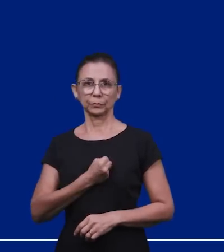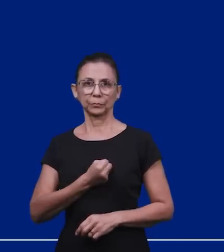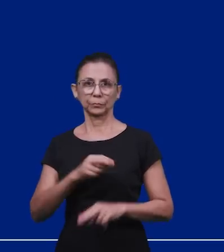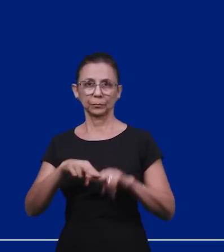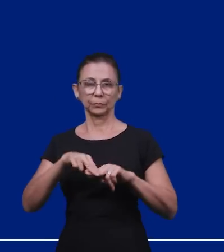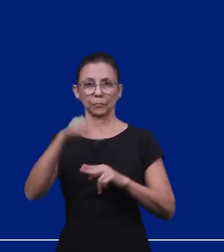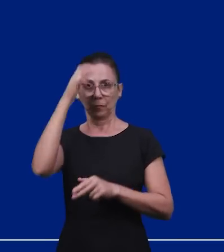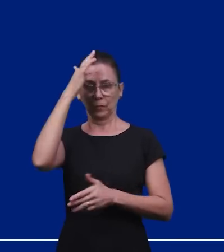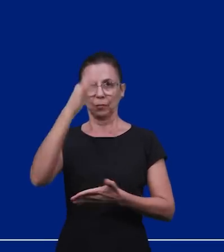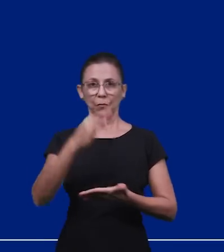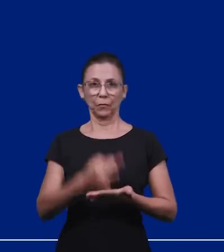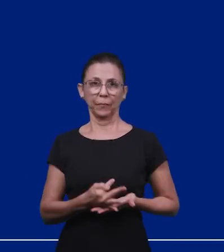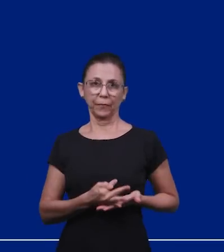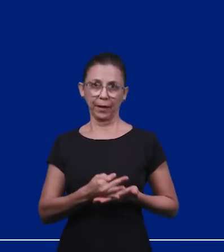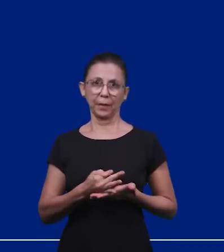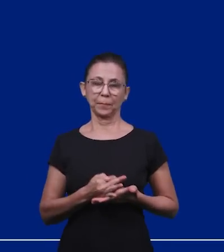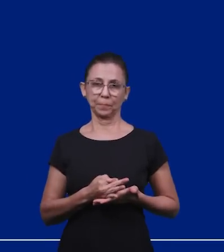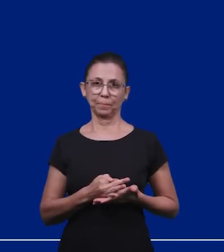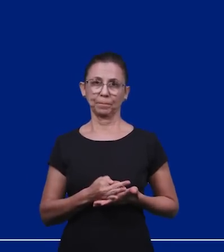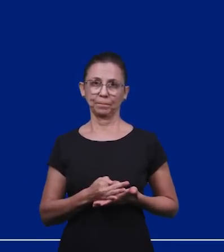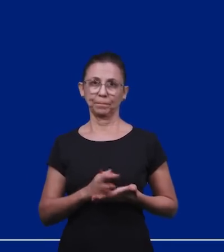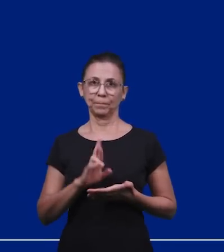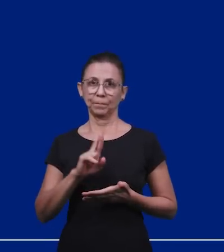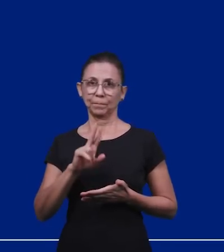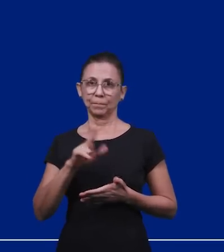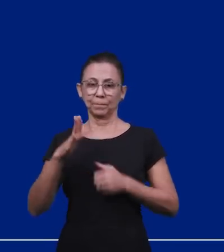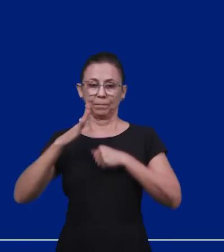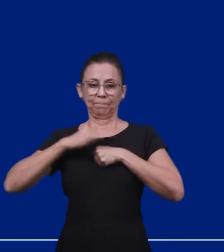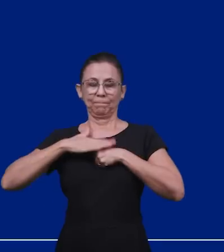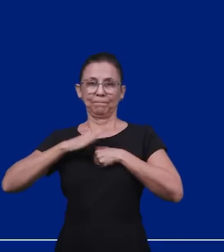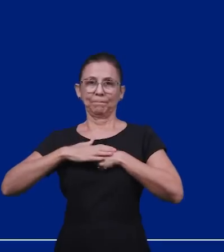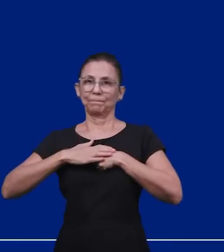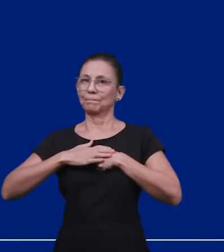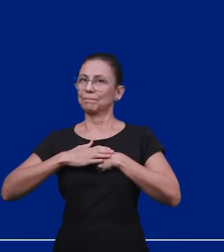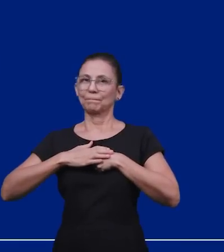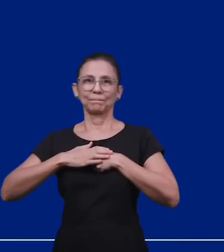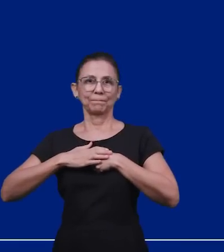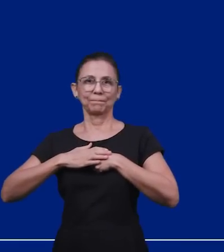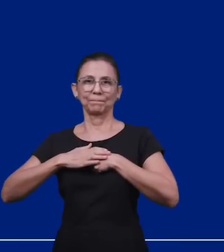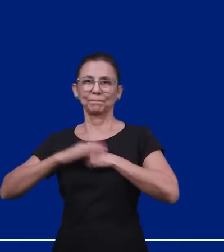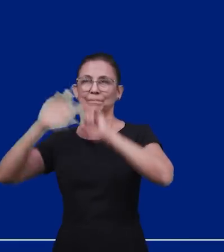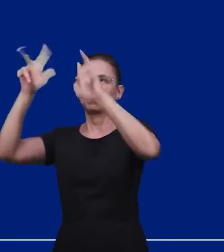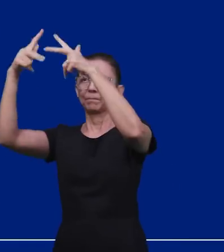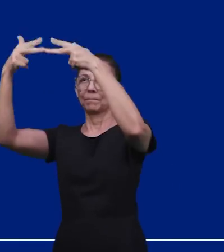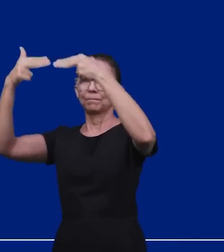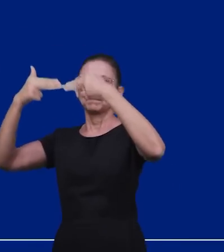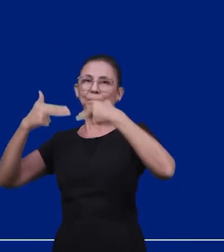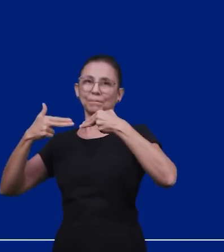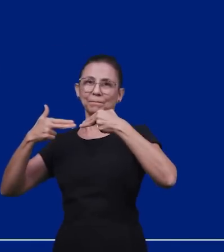sois salvos, por meio da fé, e isso não vem de vós. É